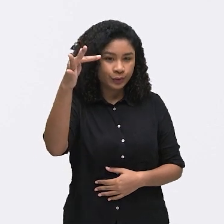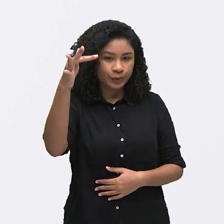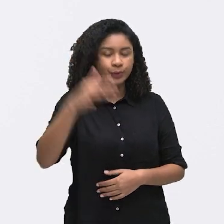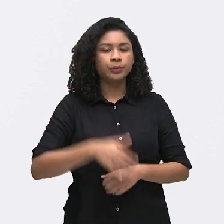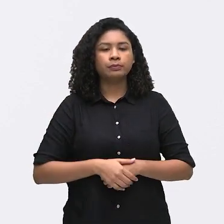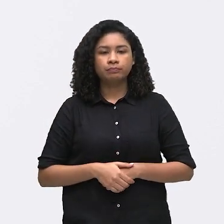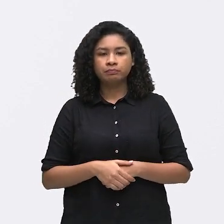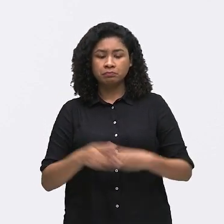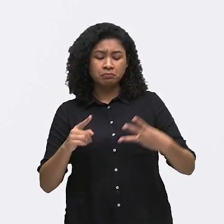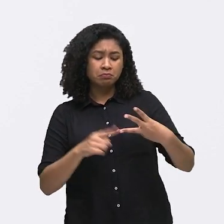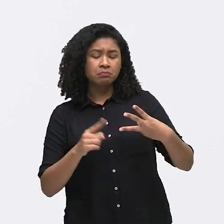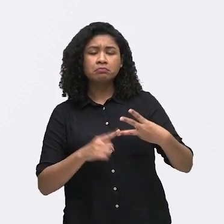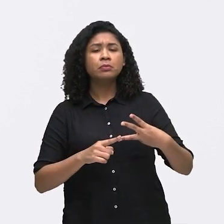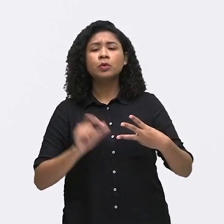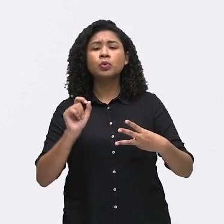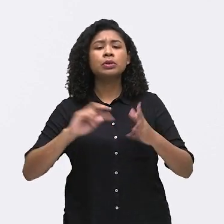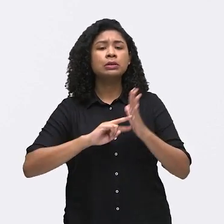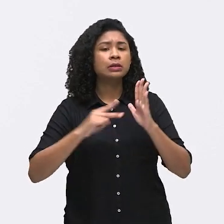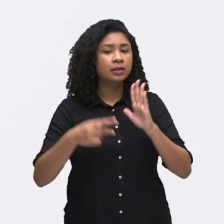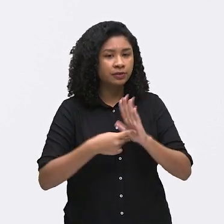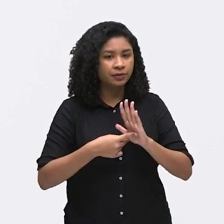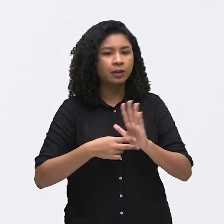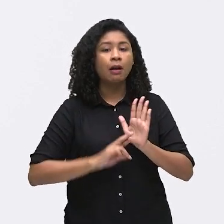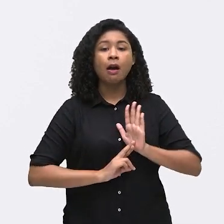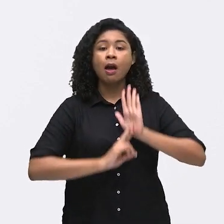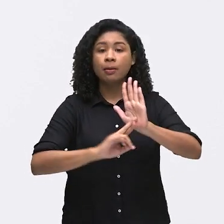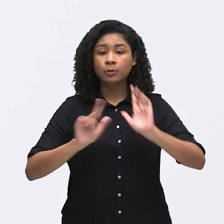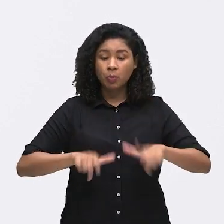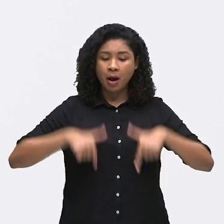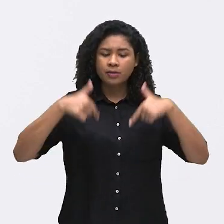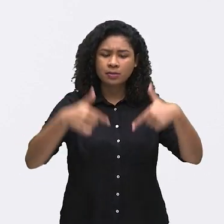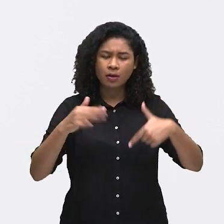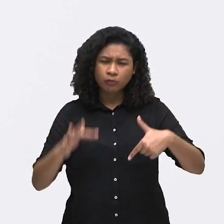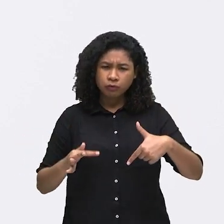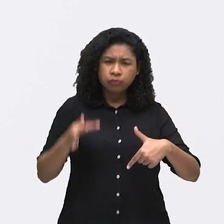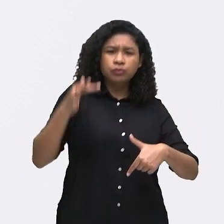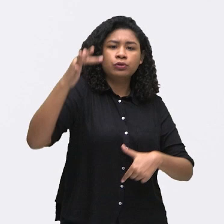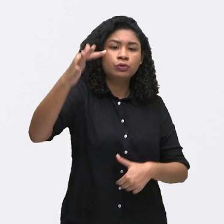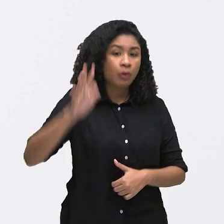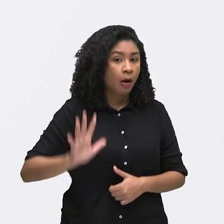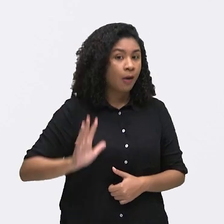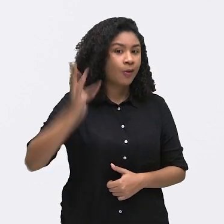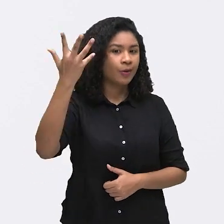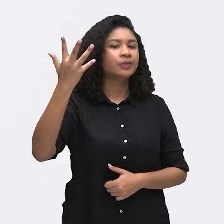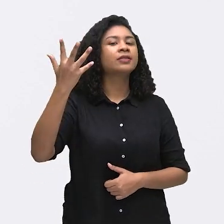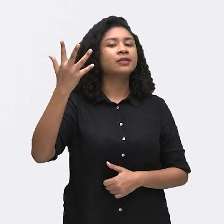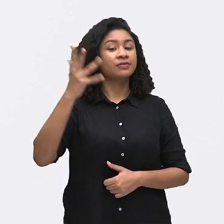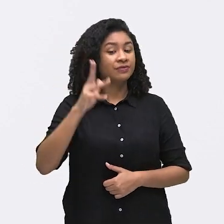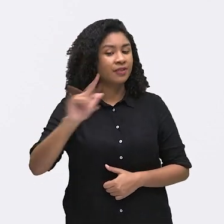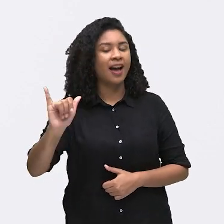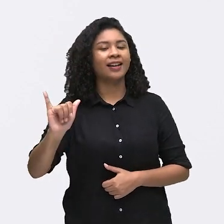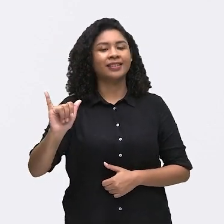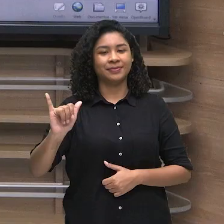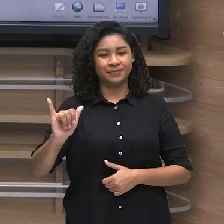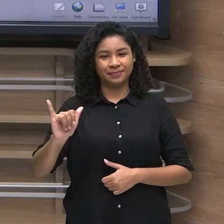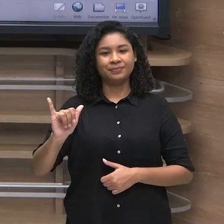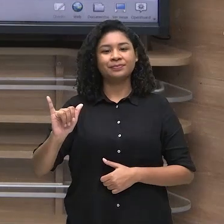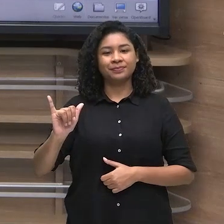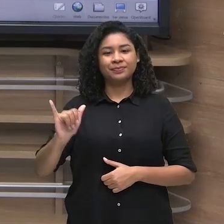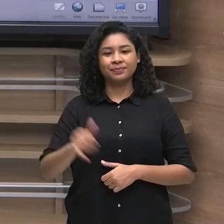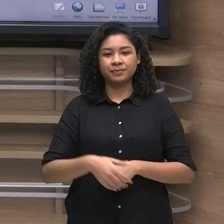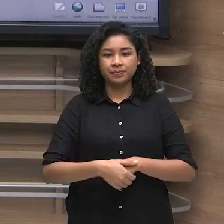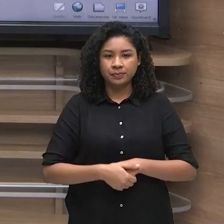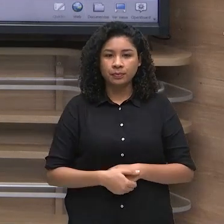representa uma ação que acontecerá, não é? Que acontecerá. Isso no modo indicativo acontecerá